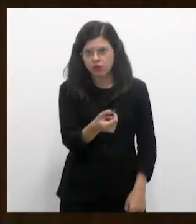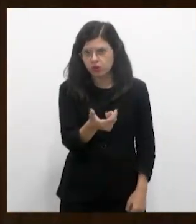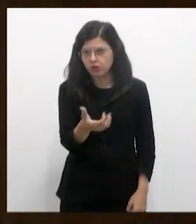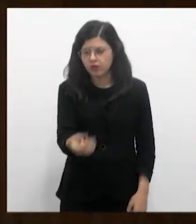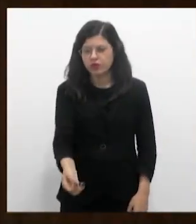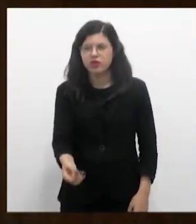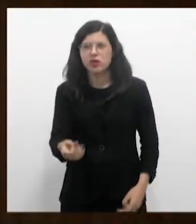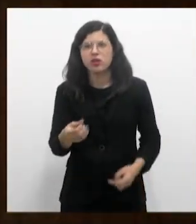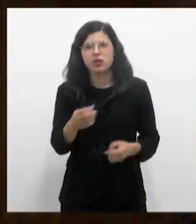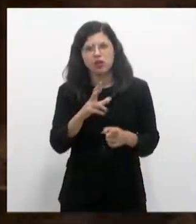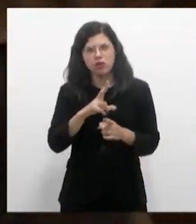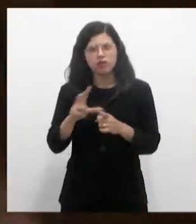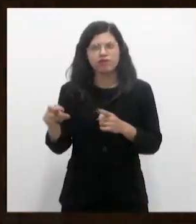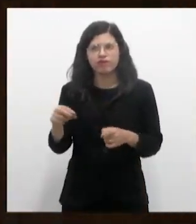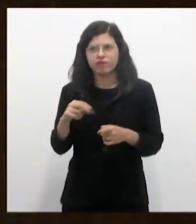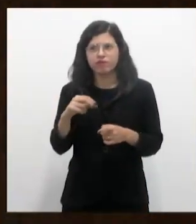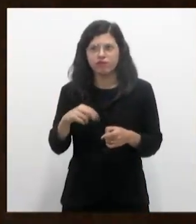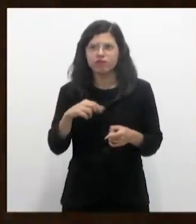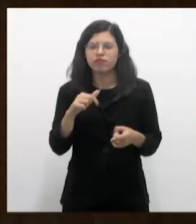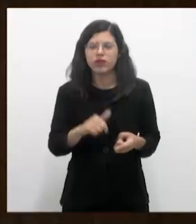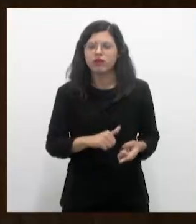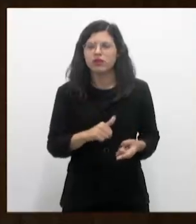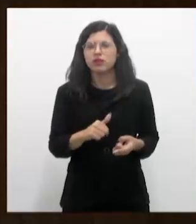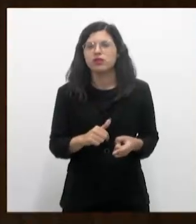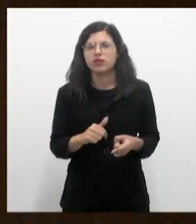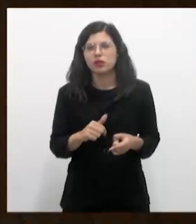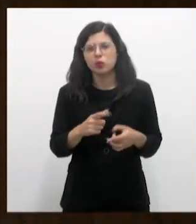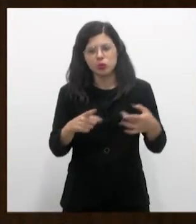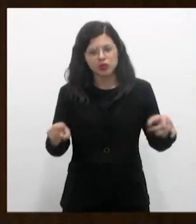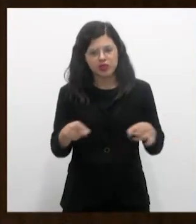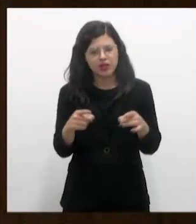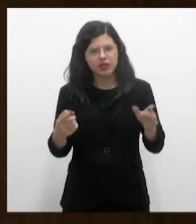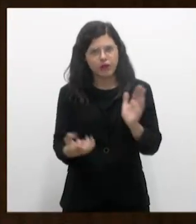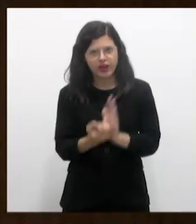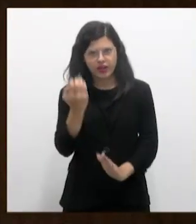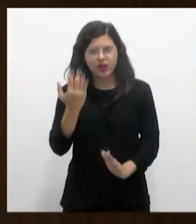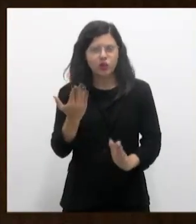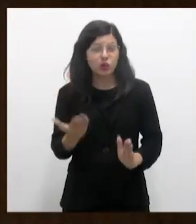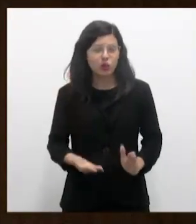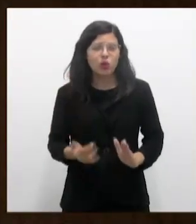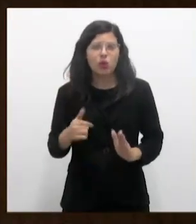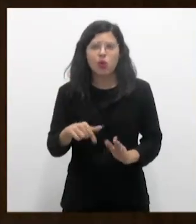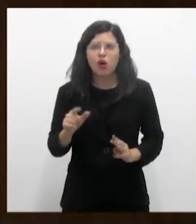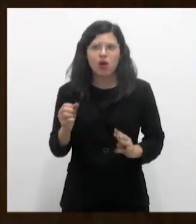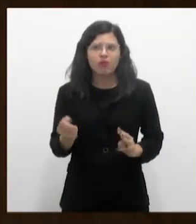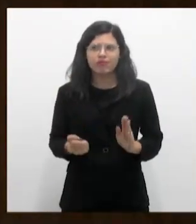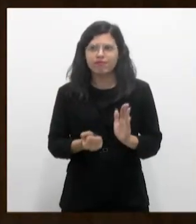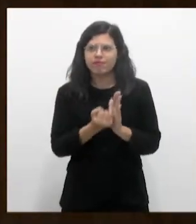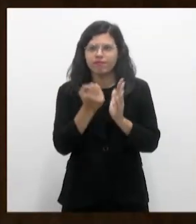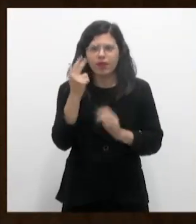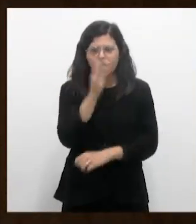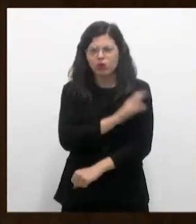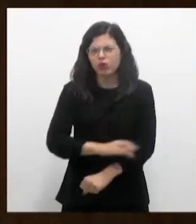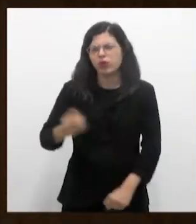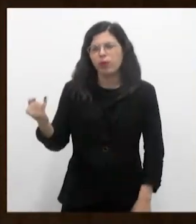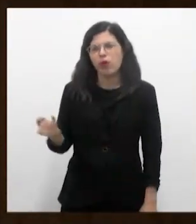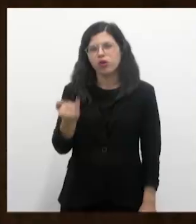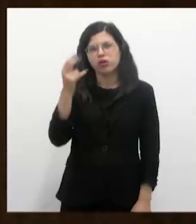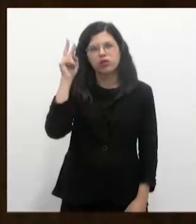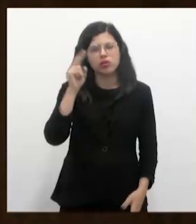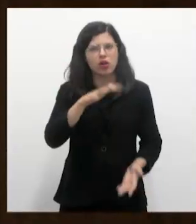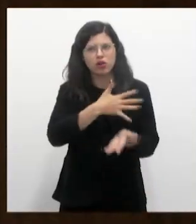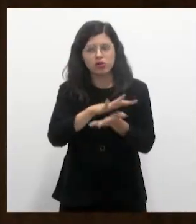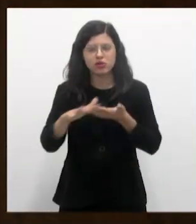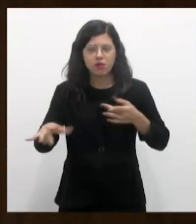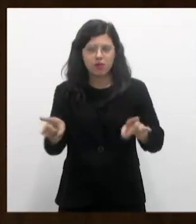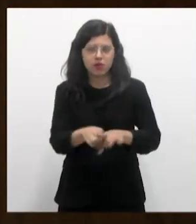samba que foi campeão de 2026 no Porto da Pedra. É um símbolo de cultura de São Gonçalo, importantíssimo para a história do samba e para a história